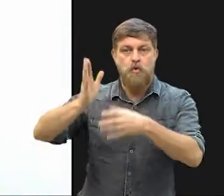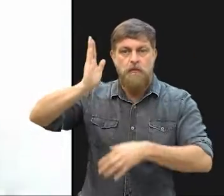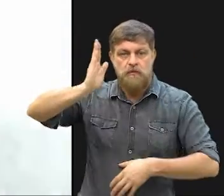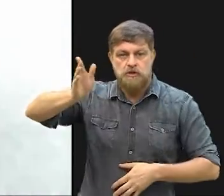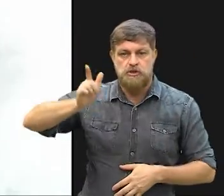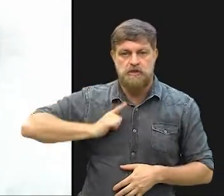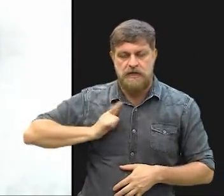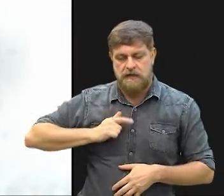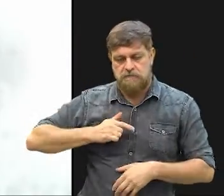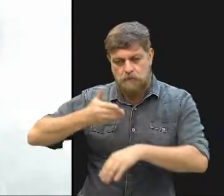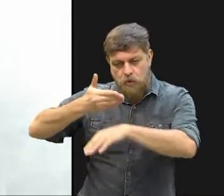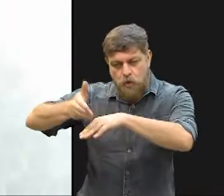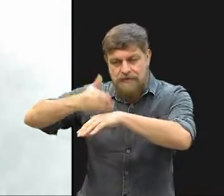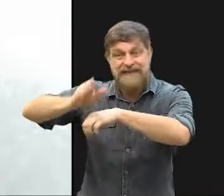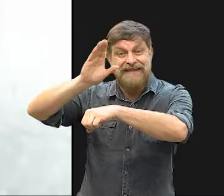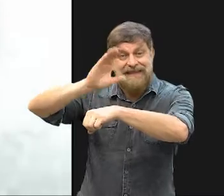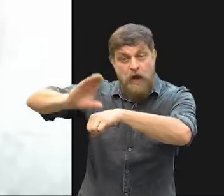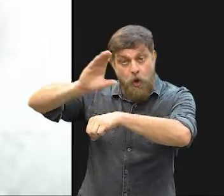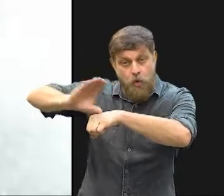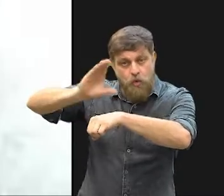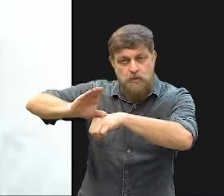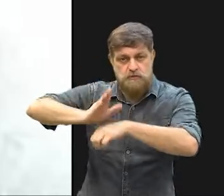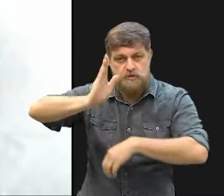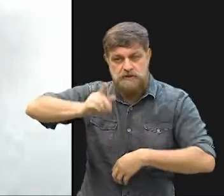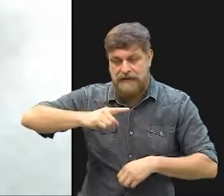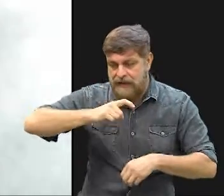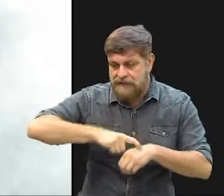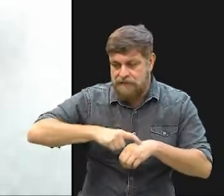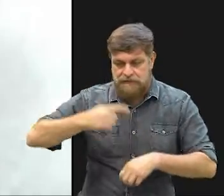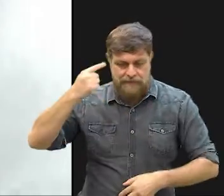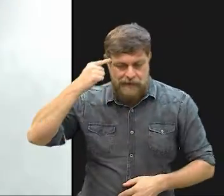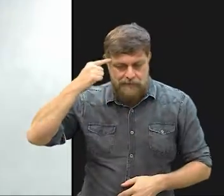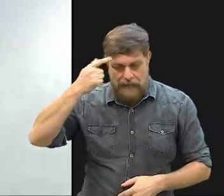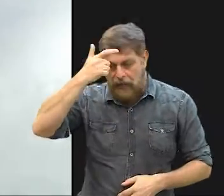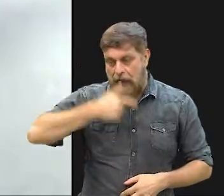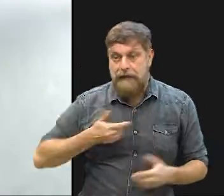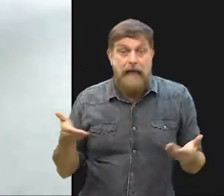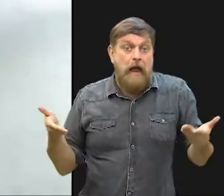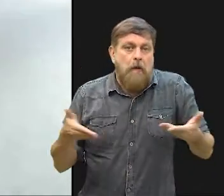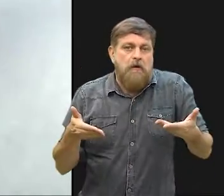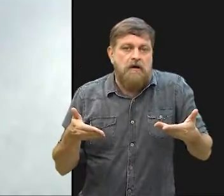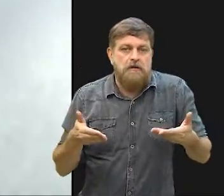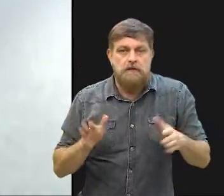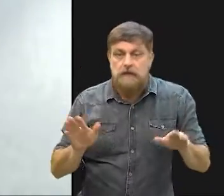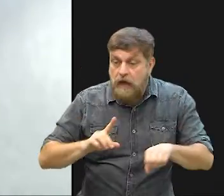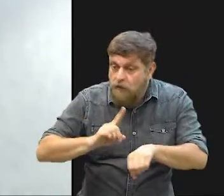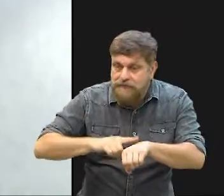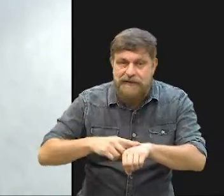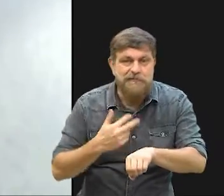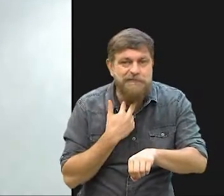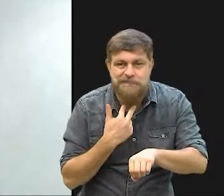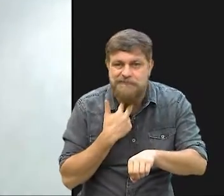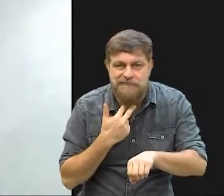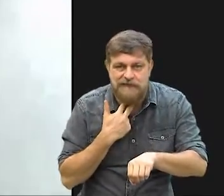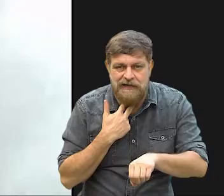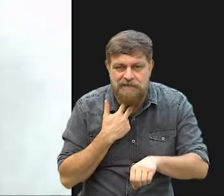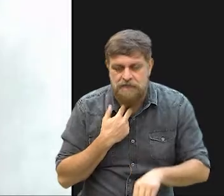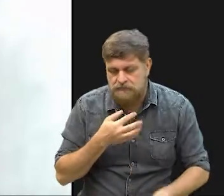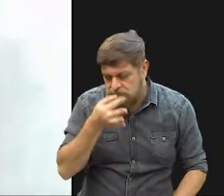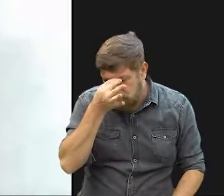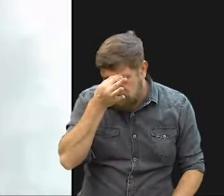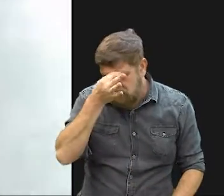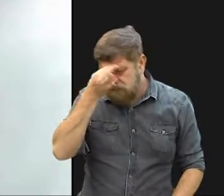volto fazendo minhas formações, os cursos. Então, assim, eu não tive tempo de pensar no e agora, né? Então, eu sou